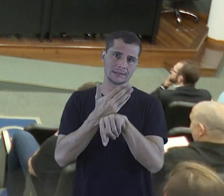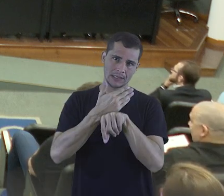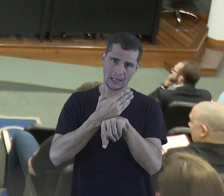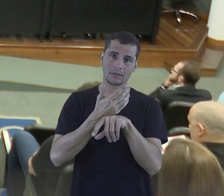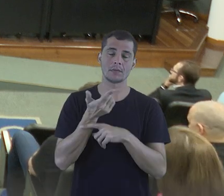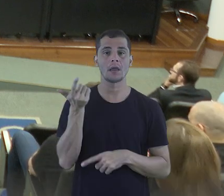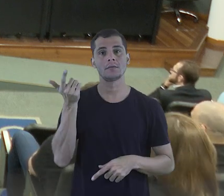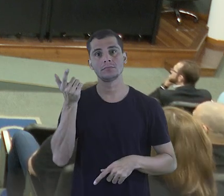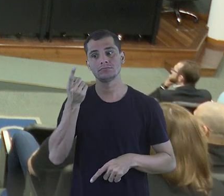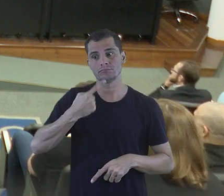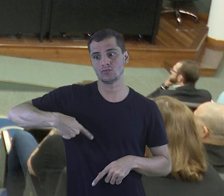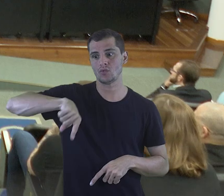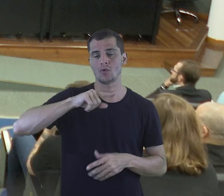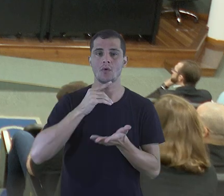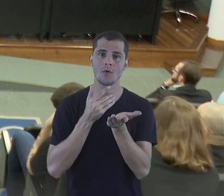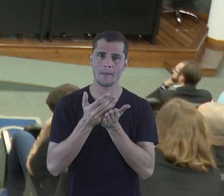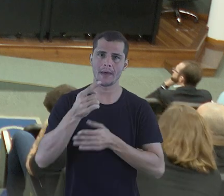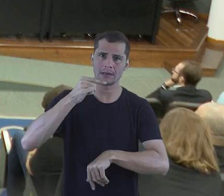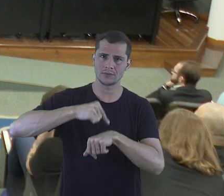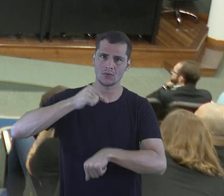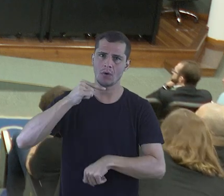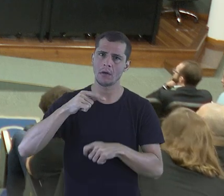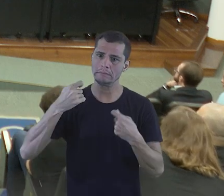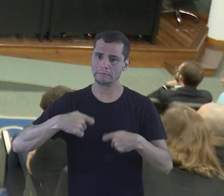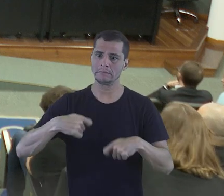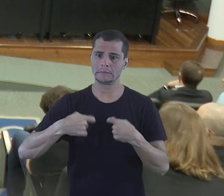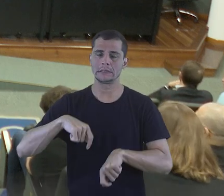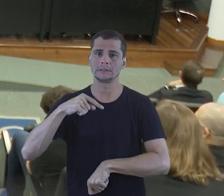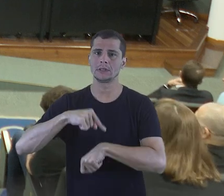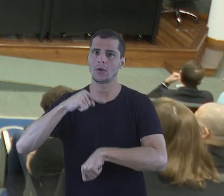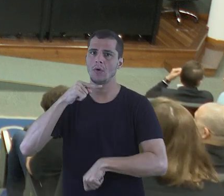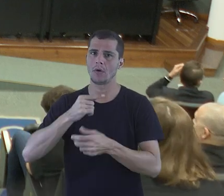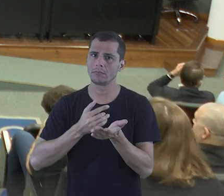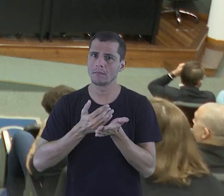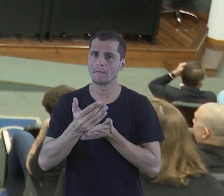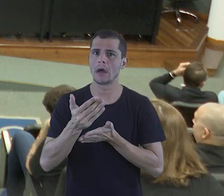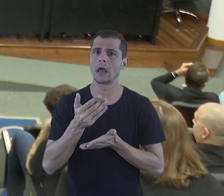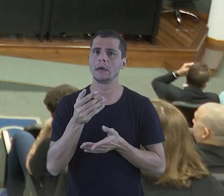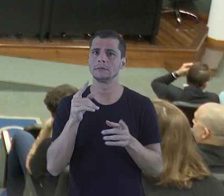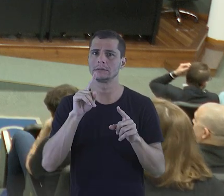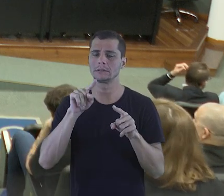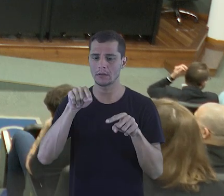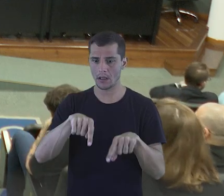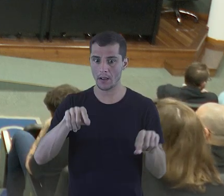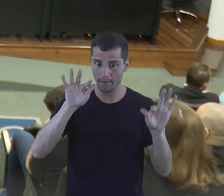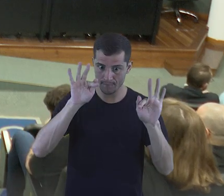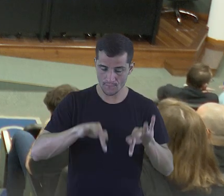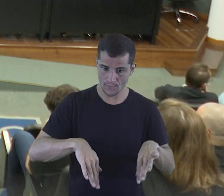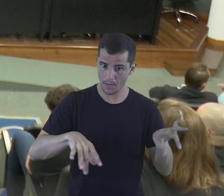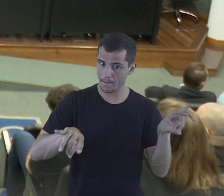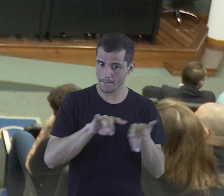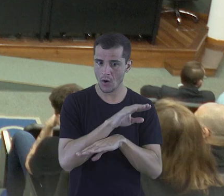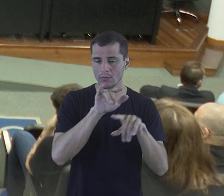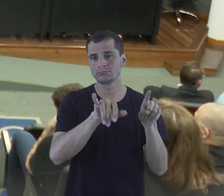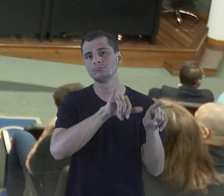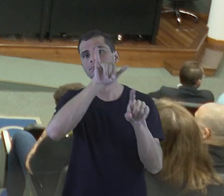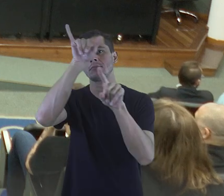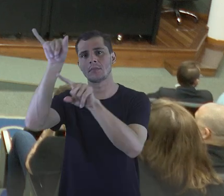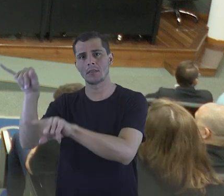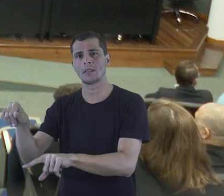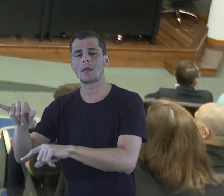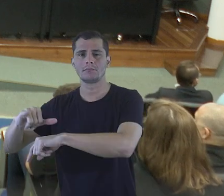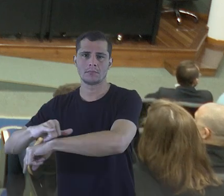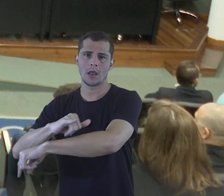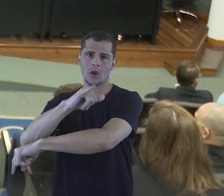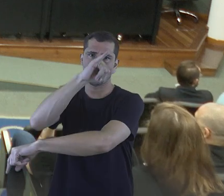a gente começa bem no horário até porque eu tenho que acabar bem no horário que eu vou já logo depois eu saio daqui direto para o aeroporto mas